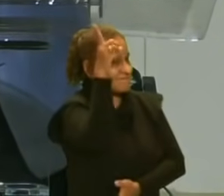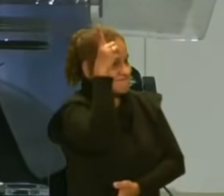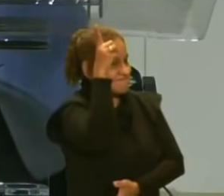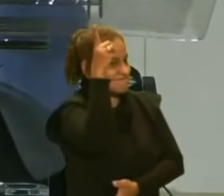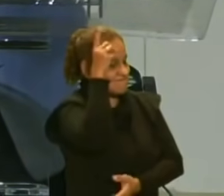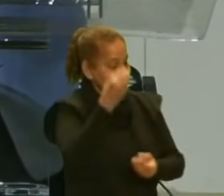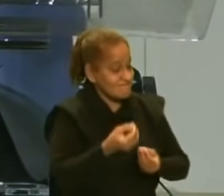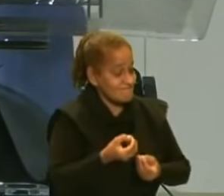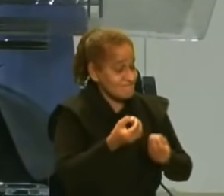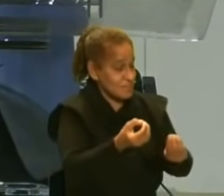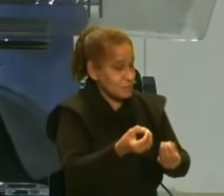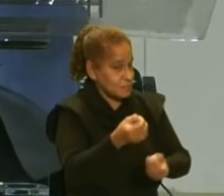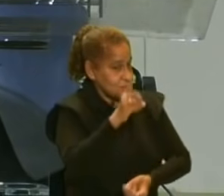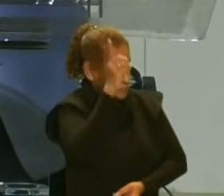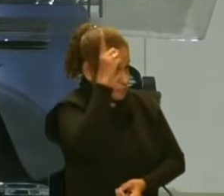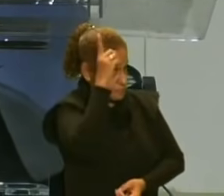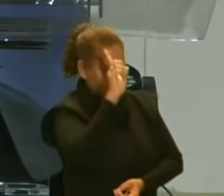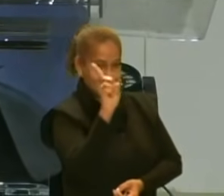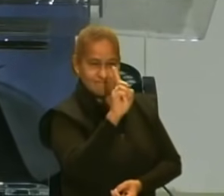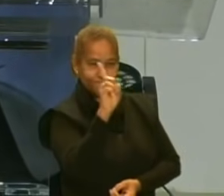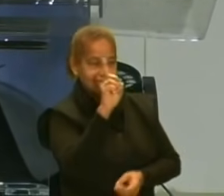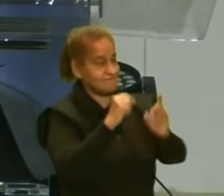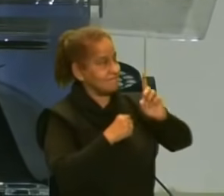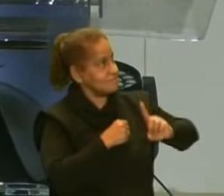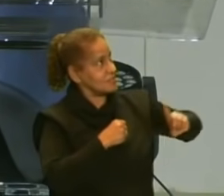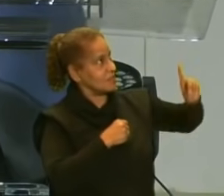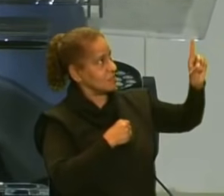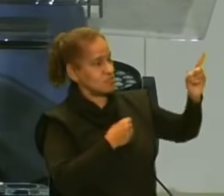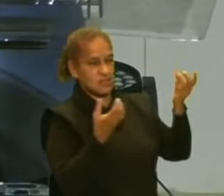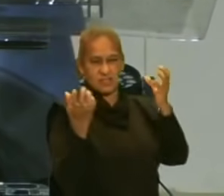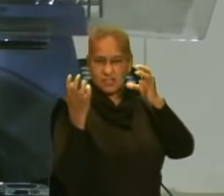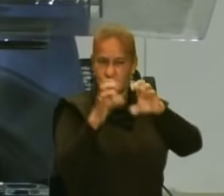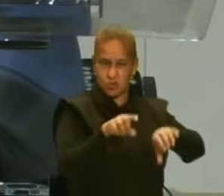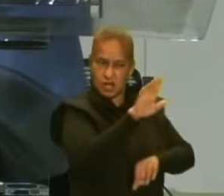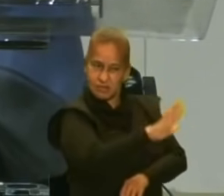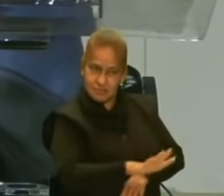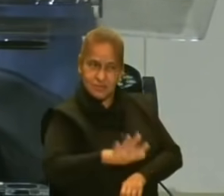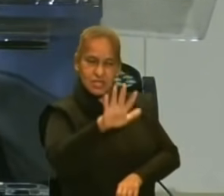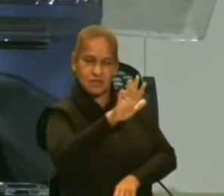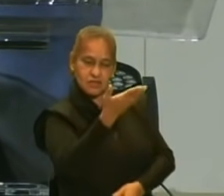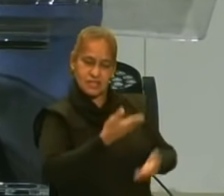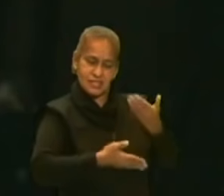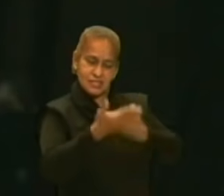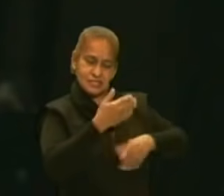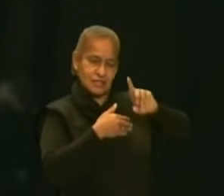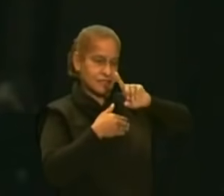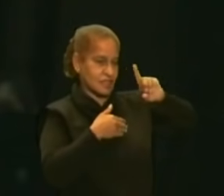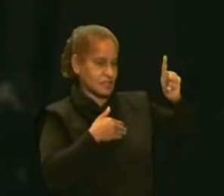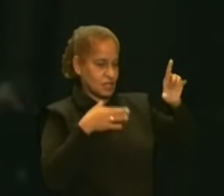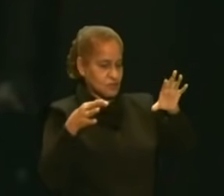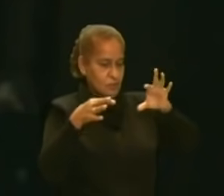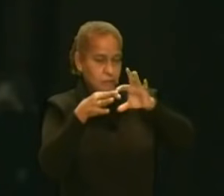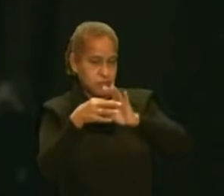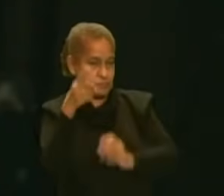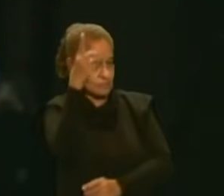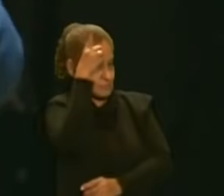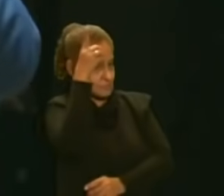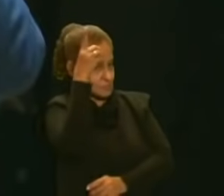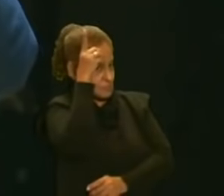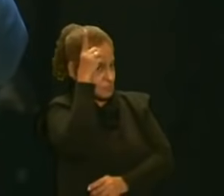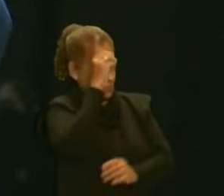demônios e não a Deus. E não quero que vocês tenham parte com os demônios.